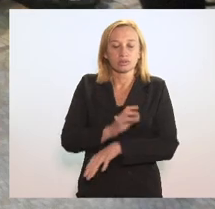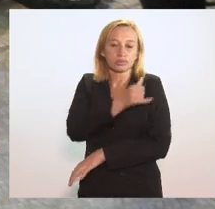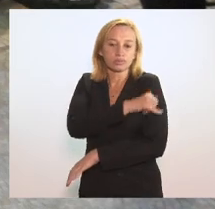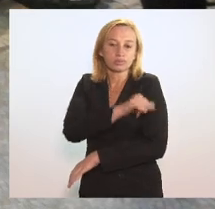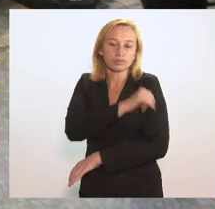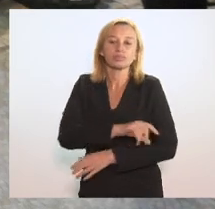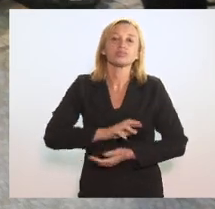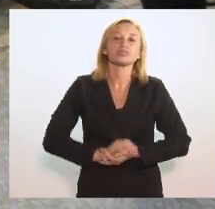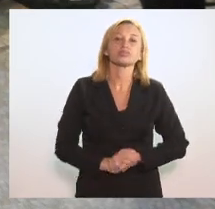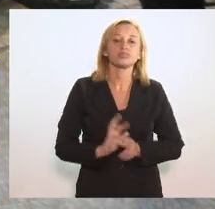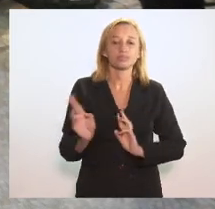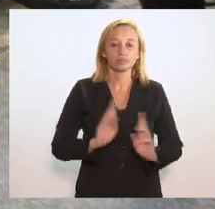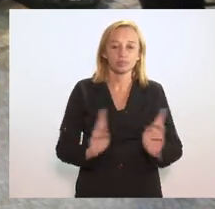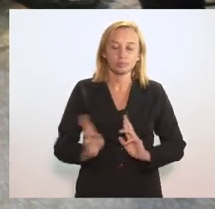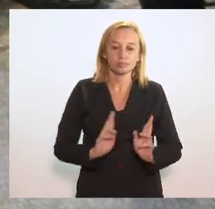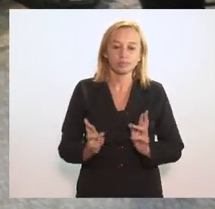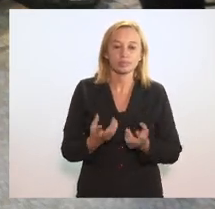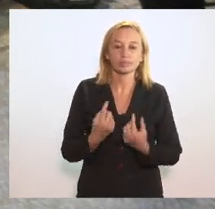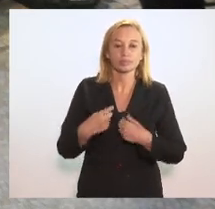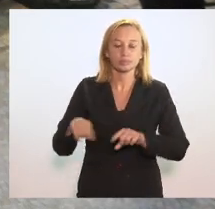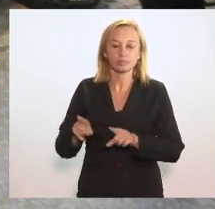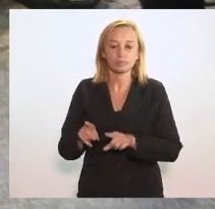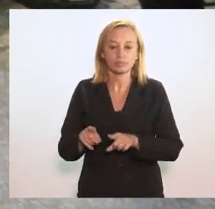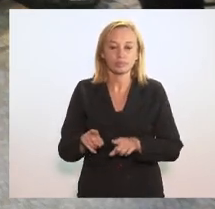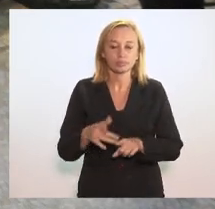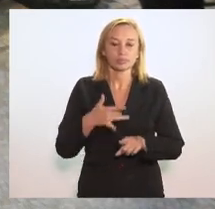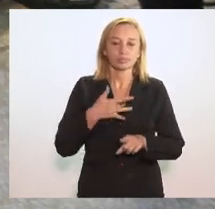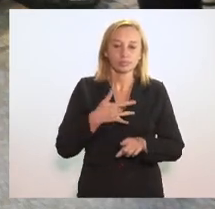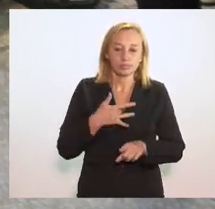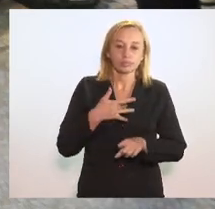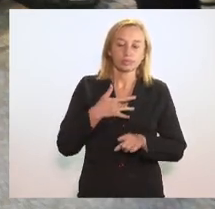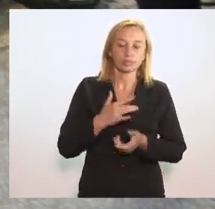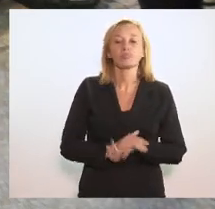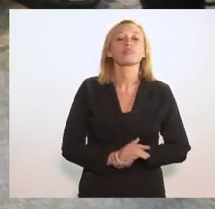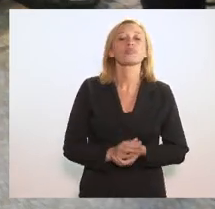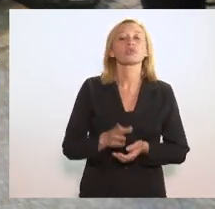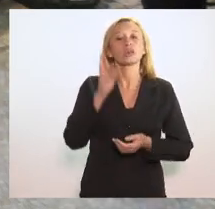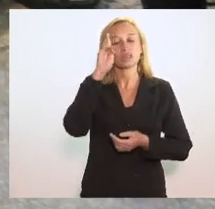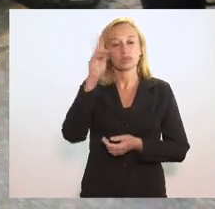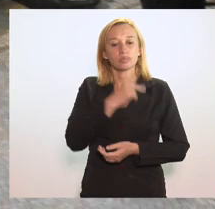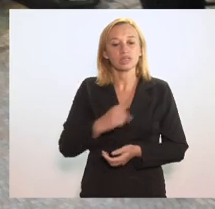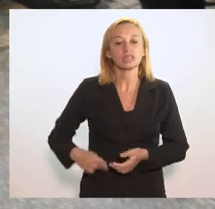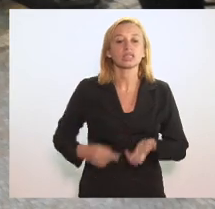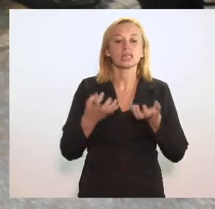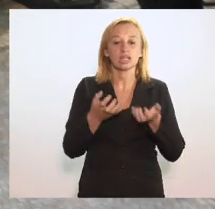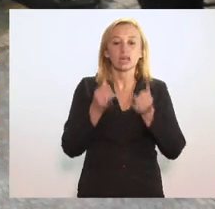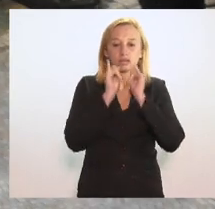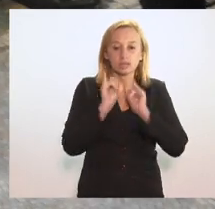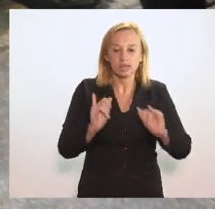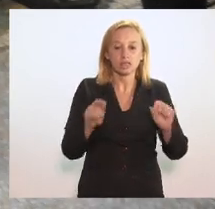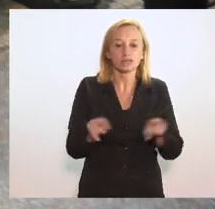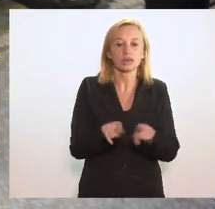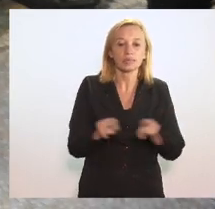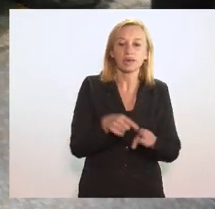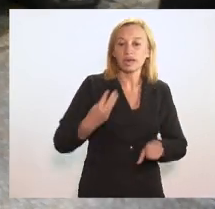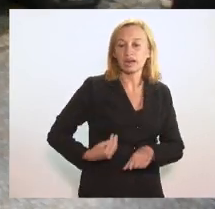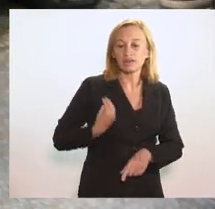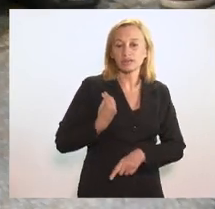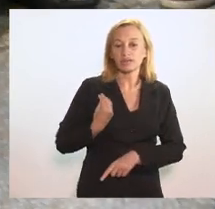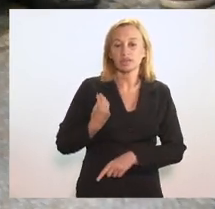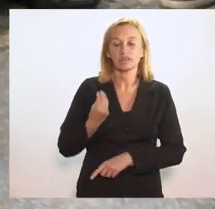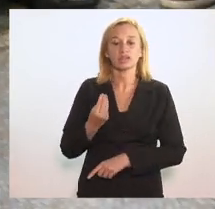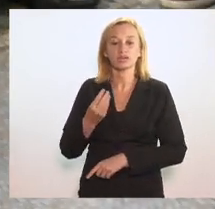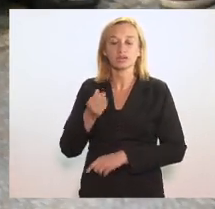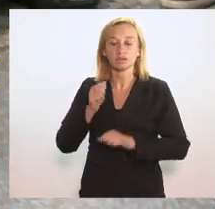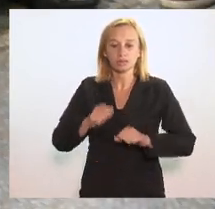ao plano de enfrentamento à tuberculose. E aí, senhor presidente, quero anunciar, inclusive, a presença aqui no nosso